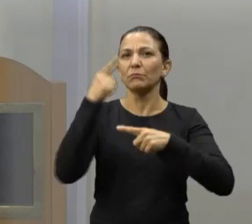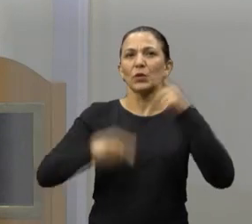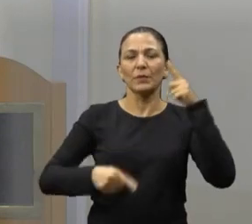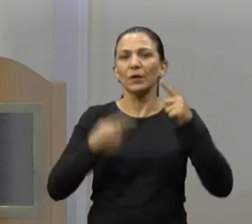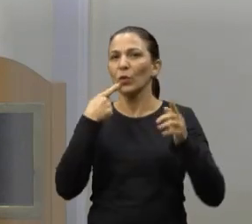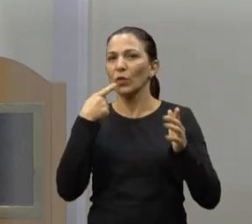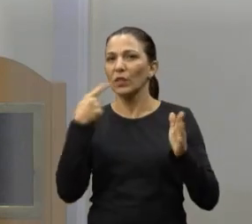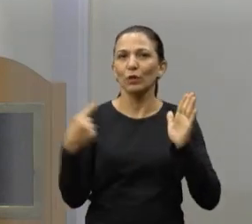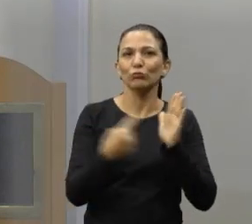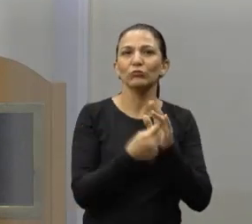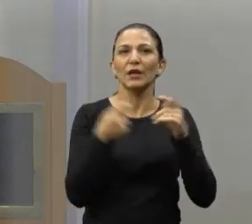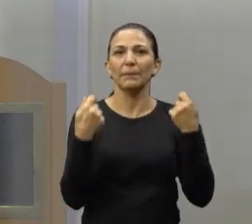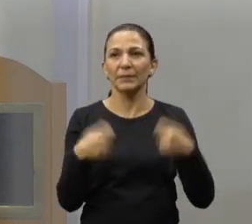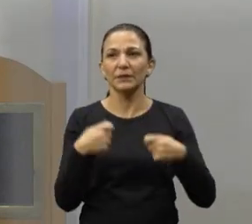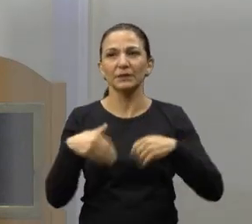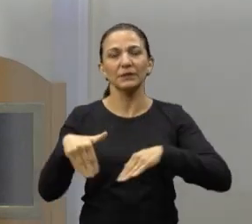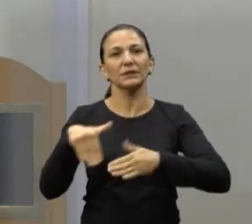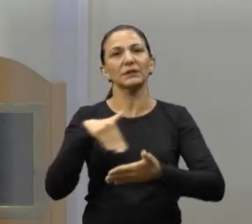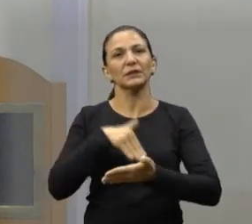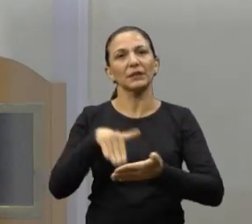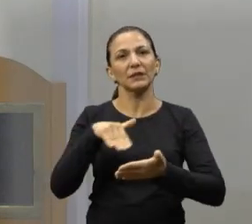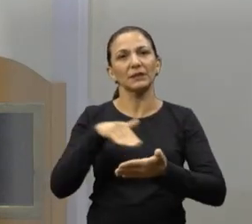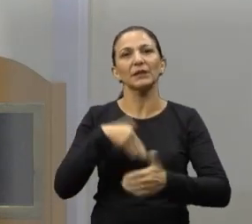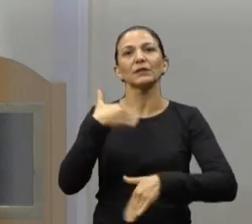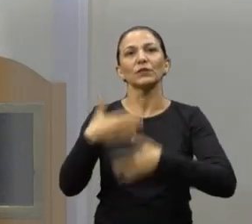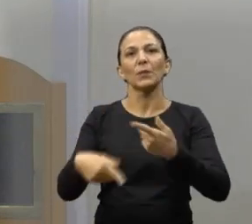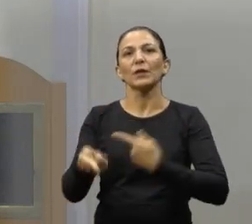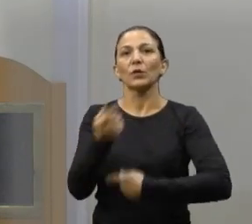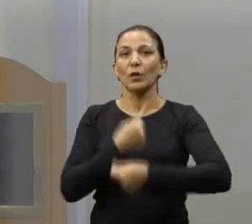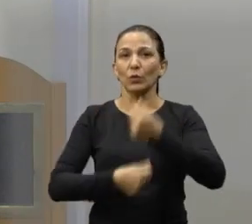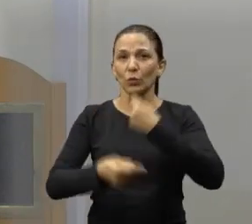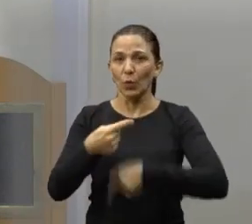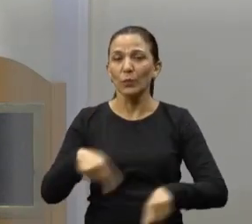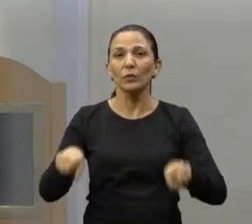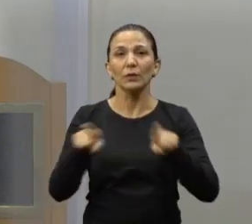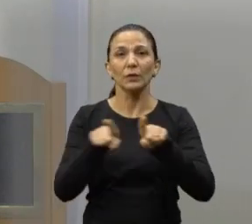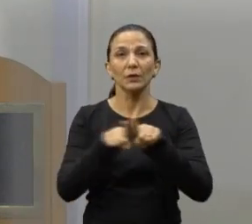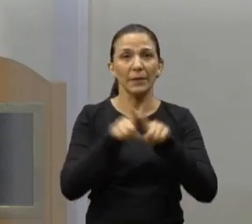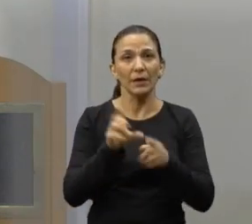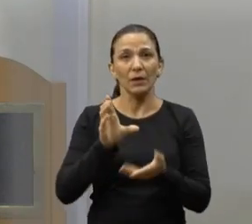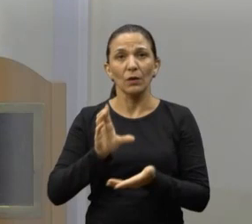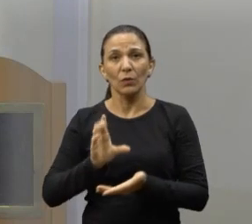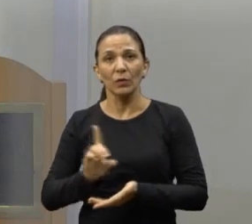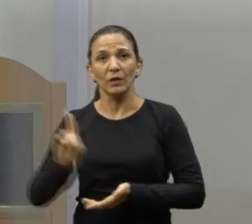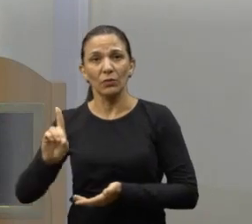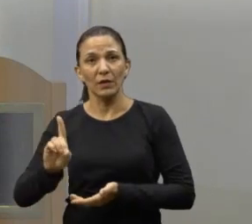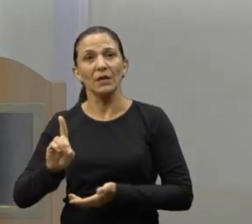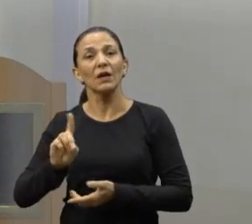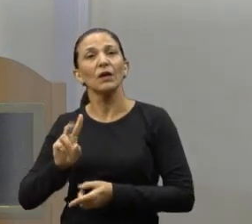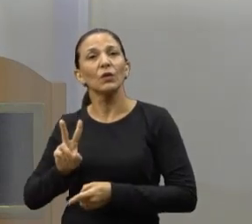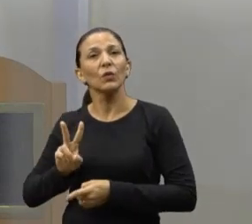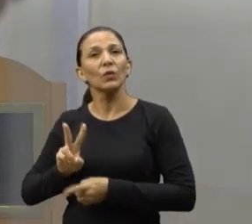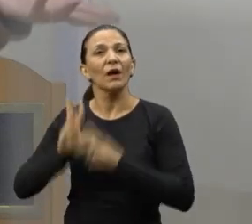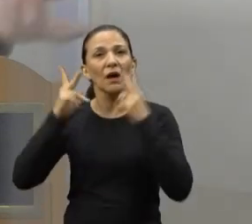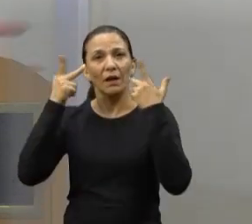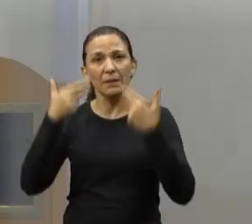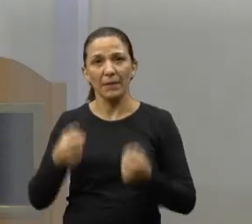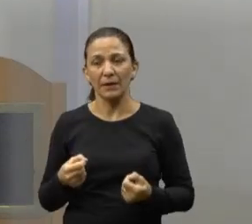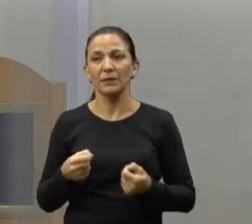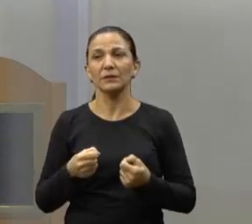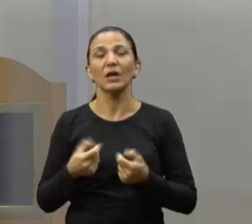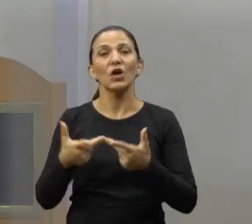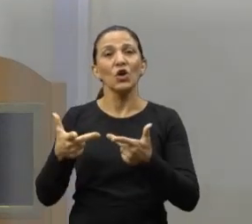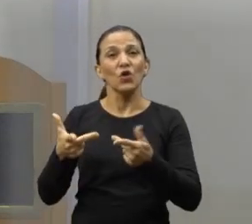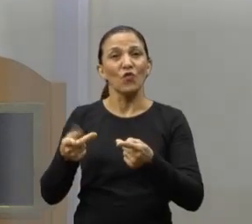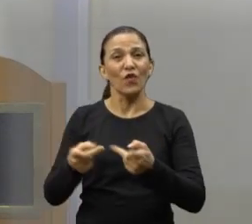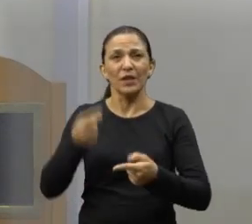denunciado tanto para nossa secretaria do desenvolvimento econômico quanto para coordenadoria do bem estar animal porque além de ser uma venda